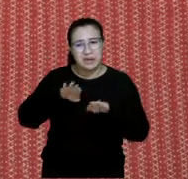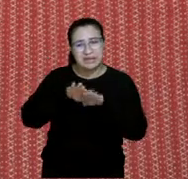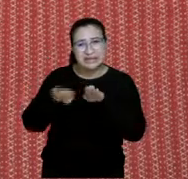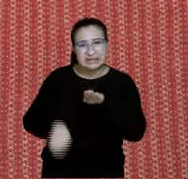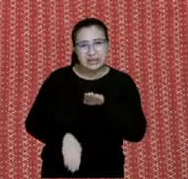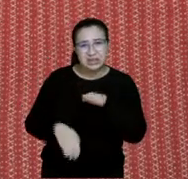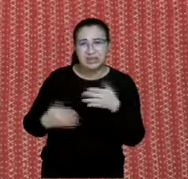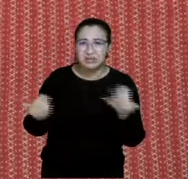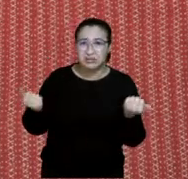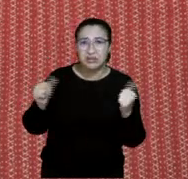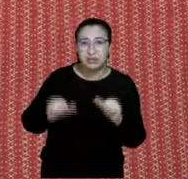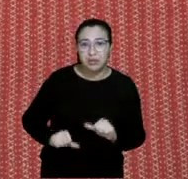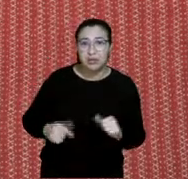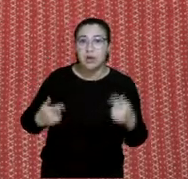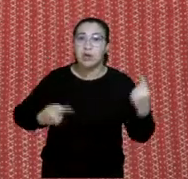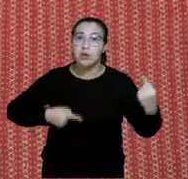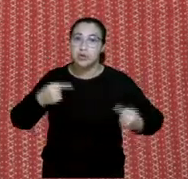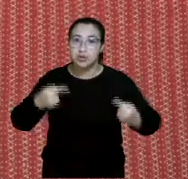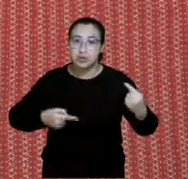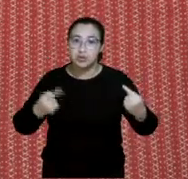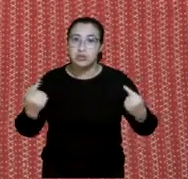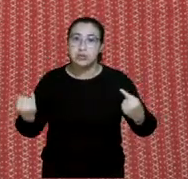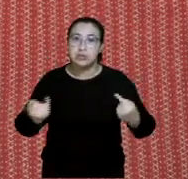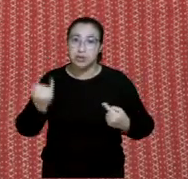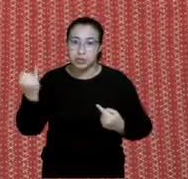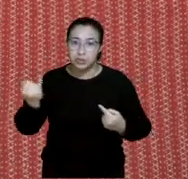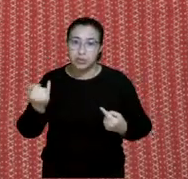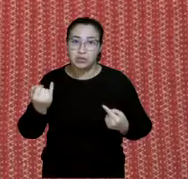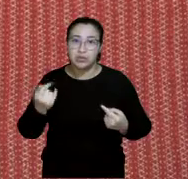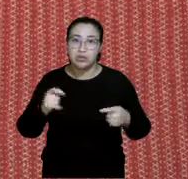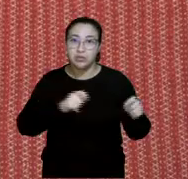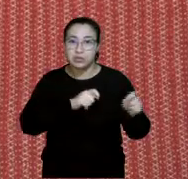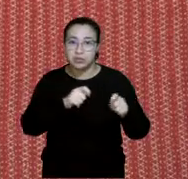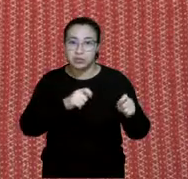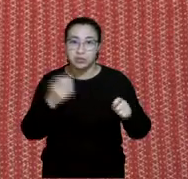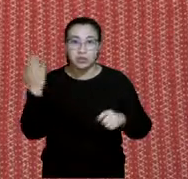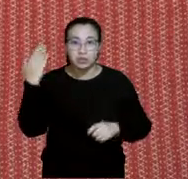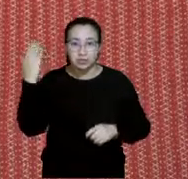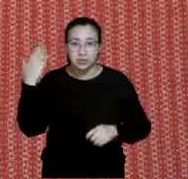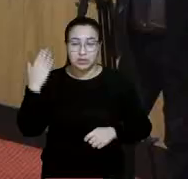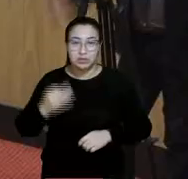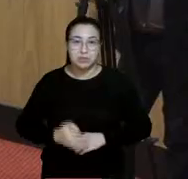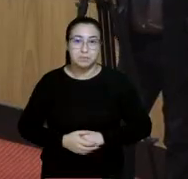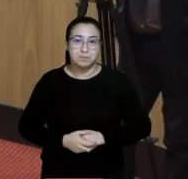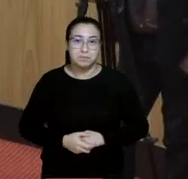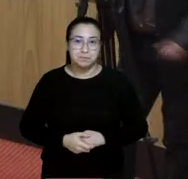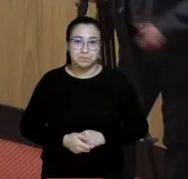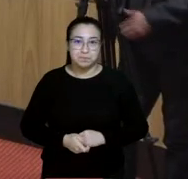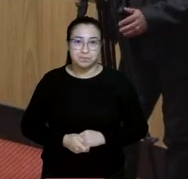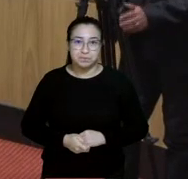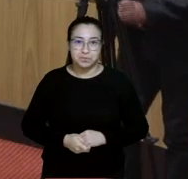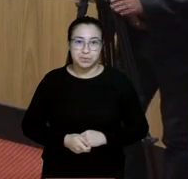infelizmente, porque a gente poderia estar discutindo aqui realmente uma sanção administrativa sobre aquela situação, né?